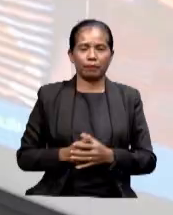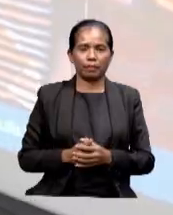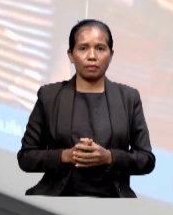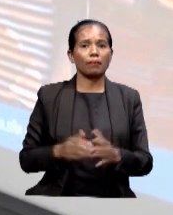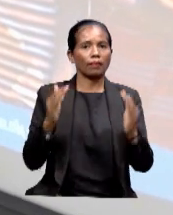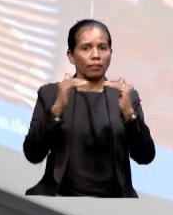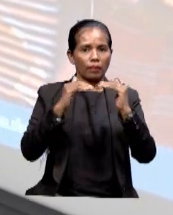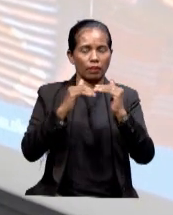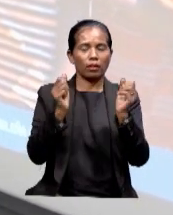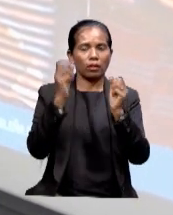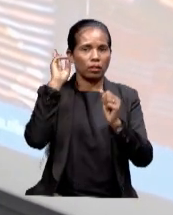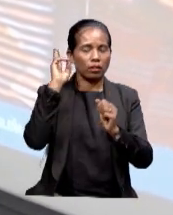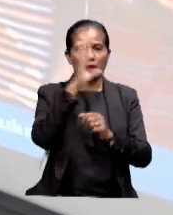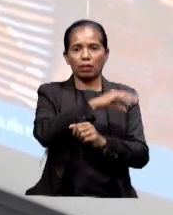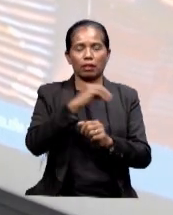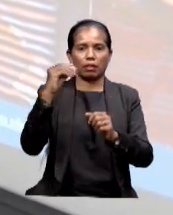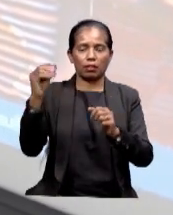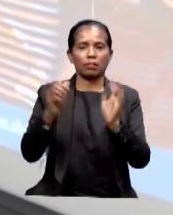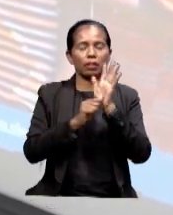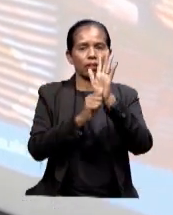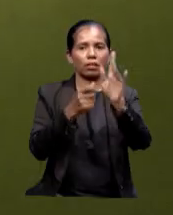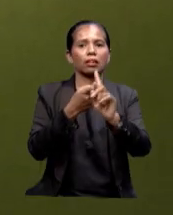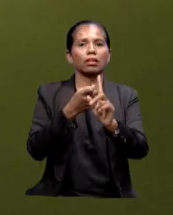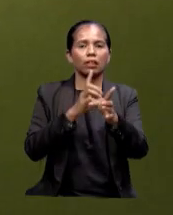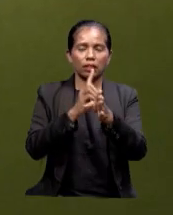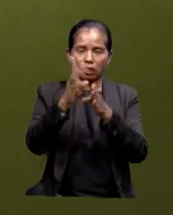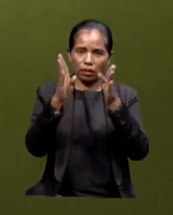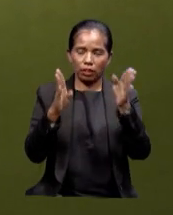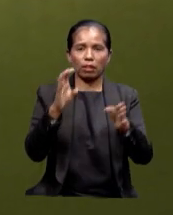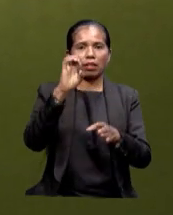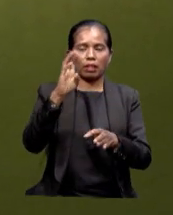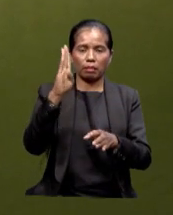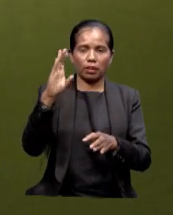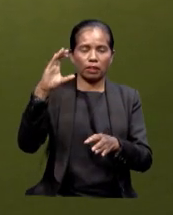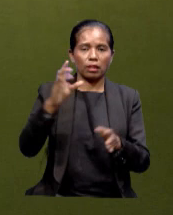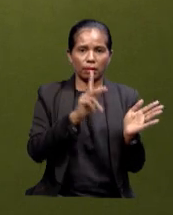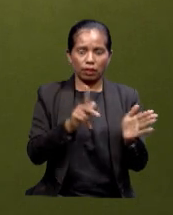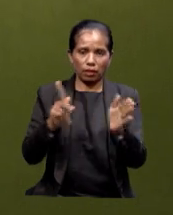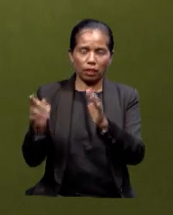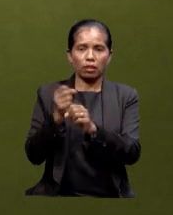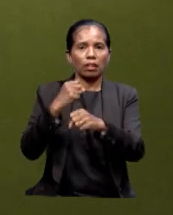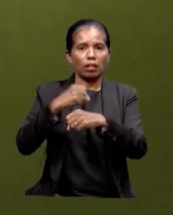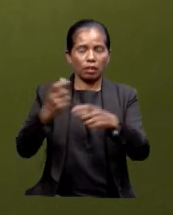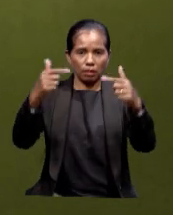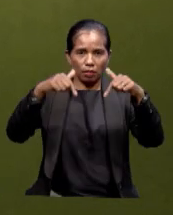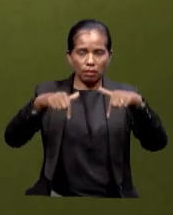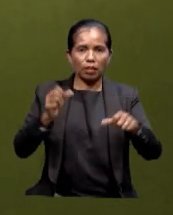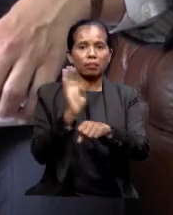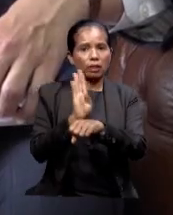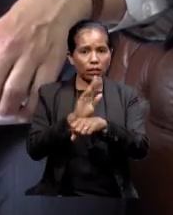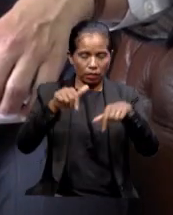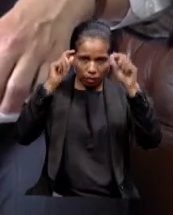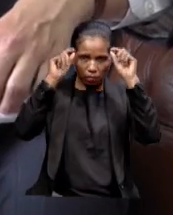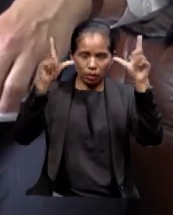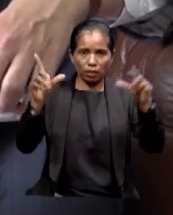Encontro idane ho di rona apresentasaun husi Diretor ABC konaba ABC nia planu ho di halo investimentu iha Timor-Leste liu-liu iha